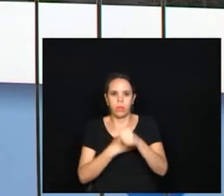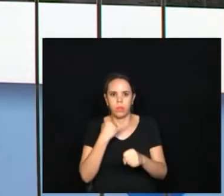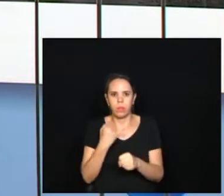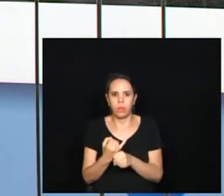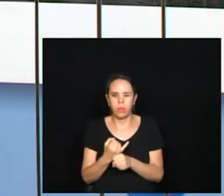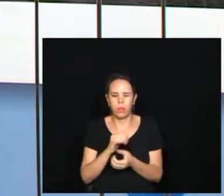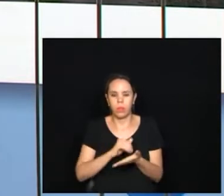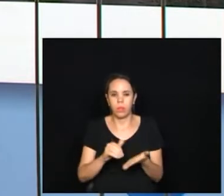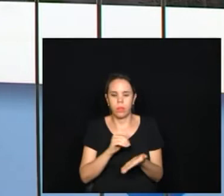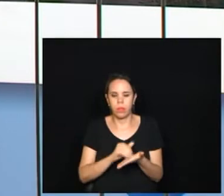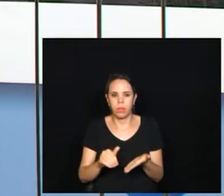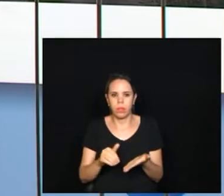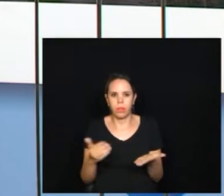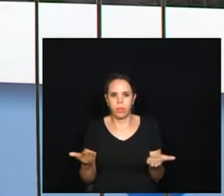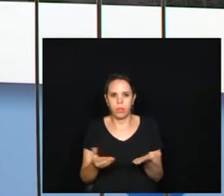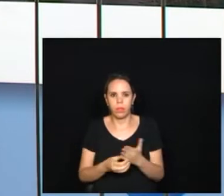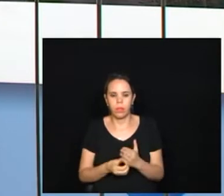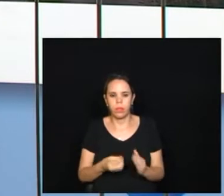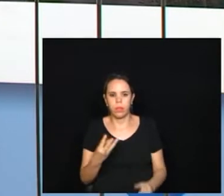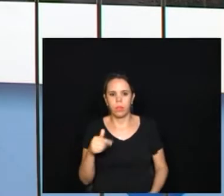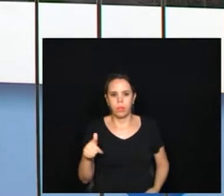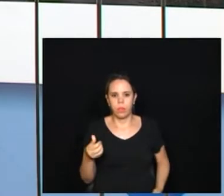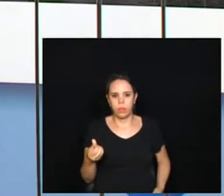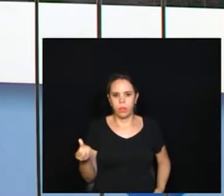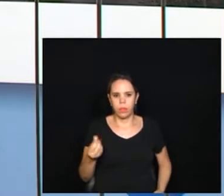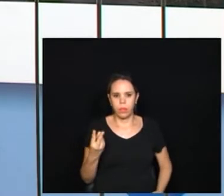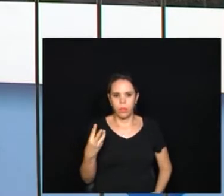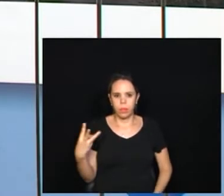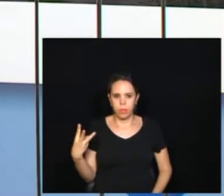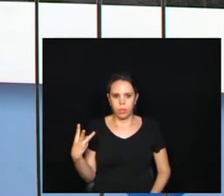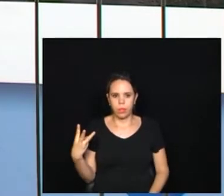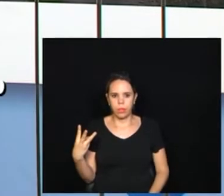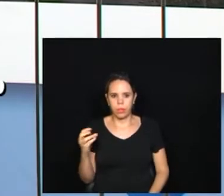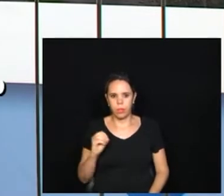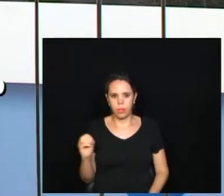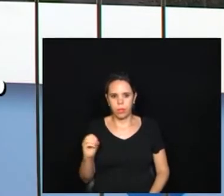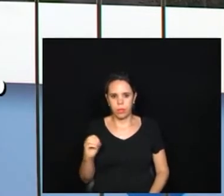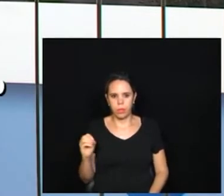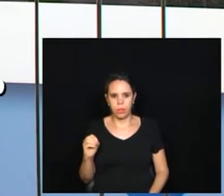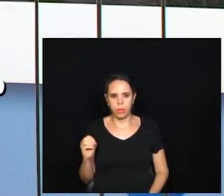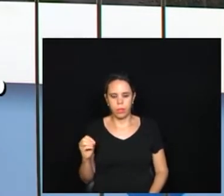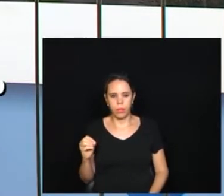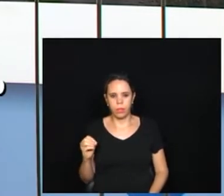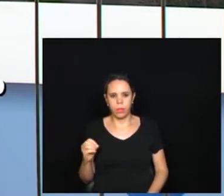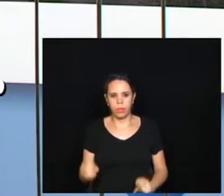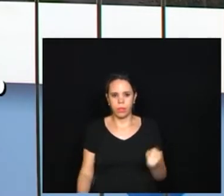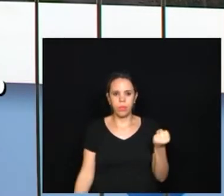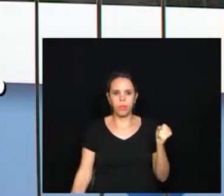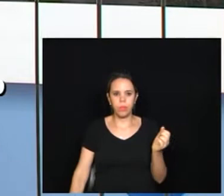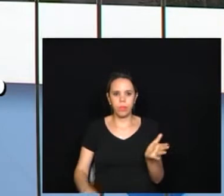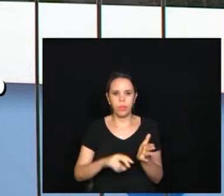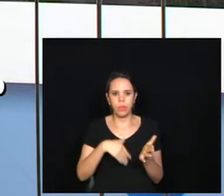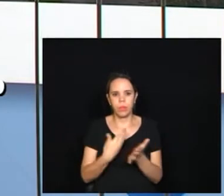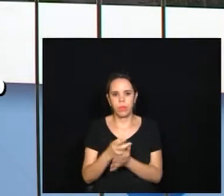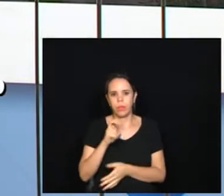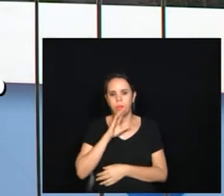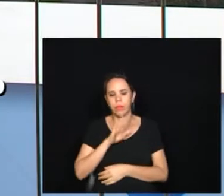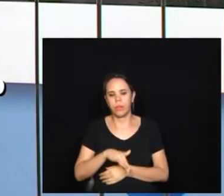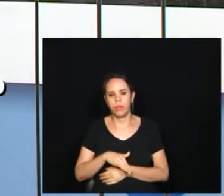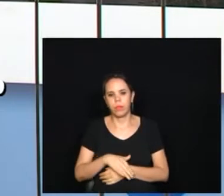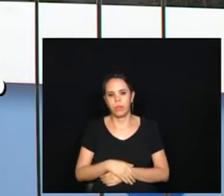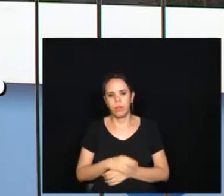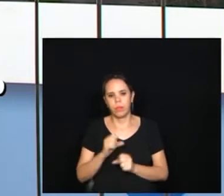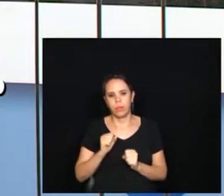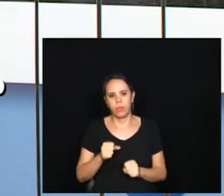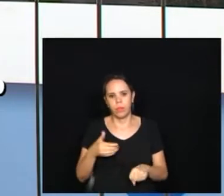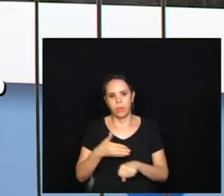da Secretaria. Então agora é o 3766-2300, das 8 da manhã às 5 da tarde, ou então você